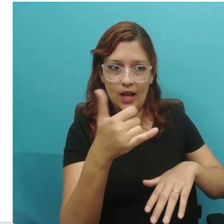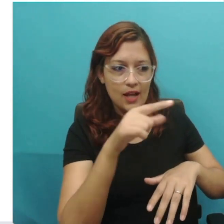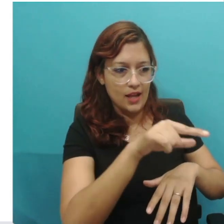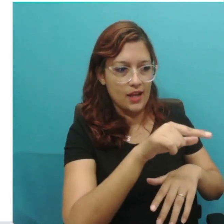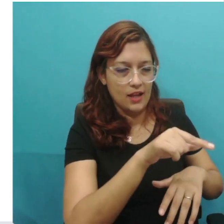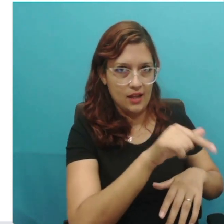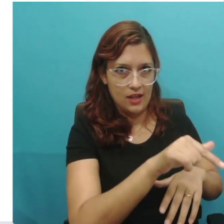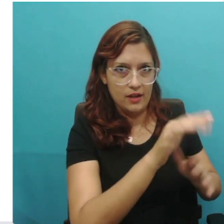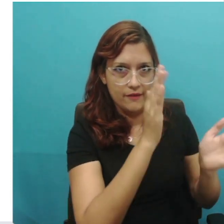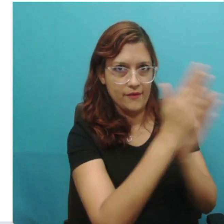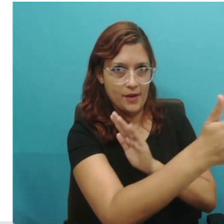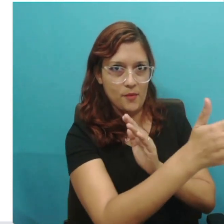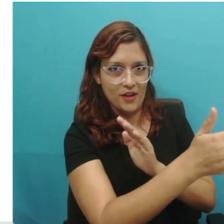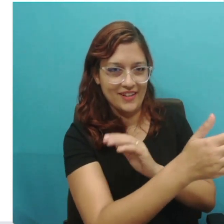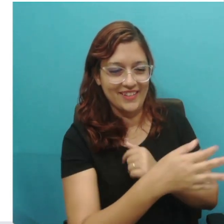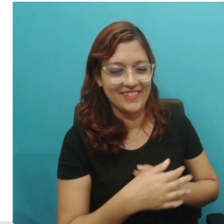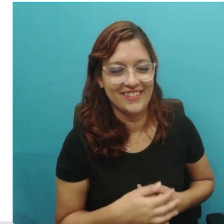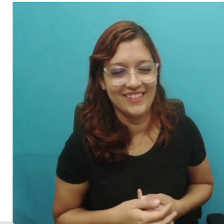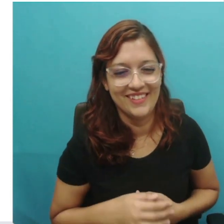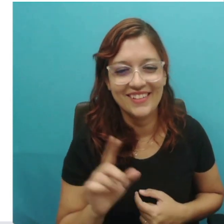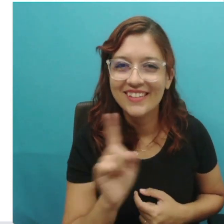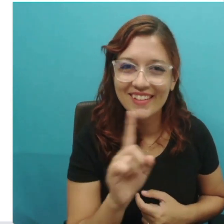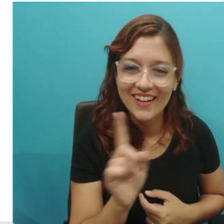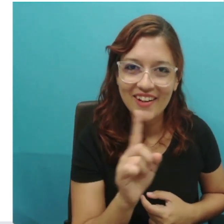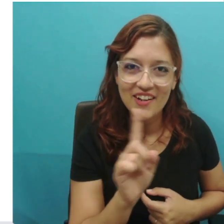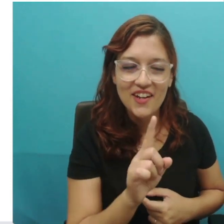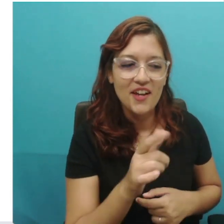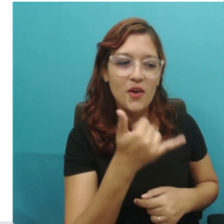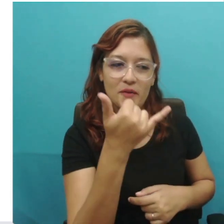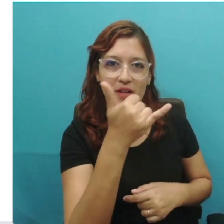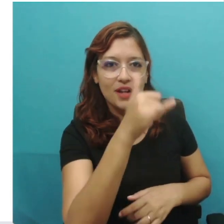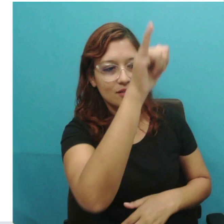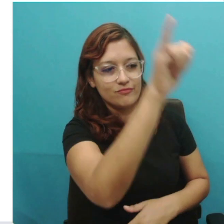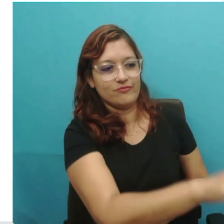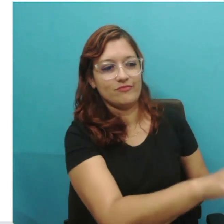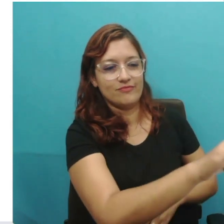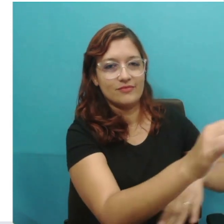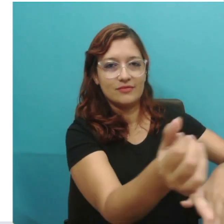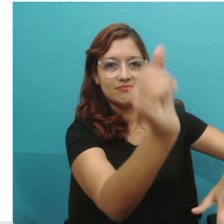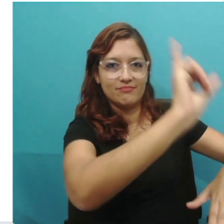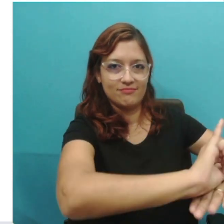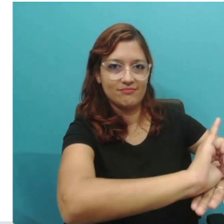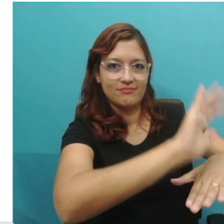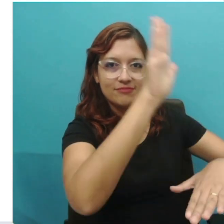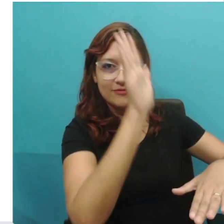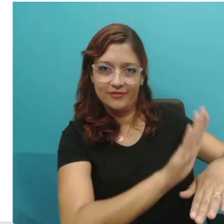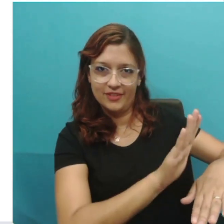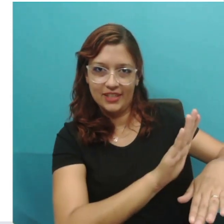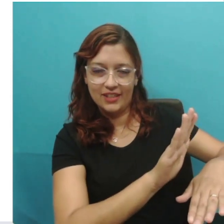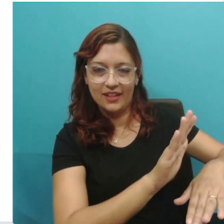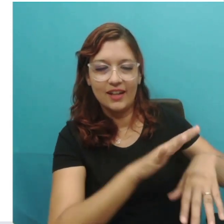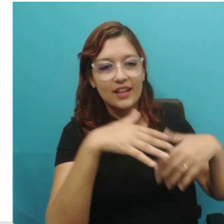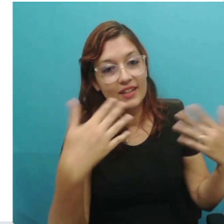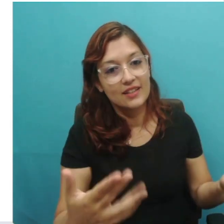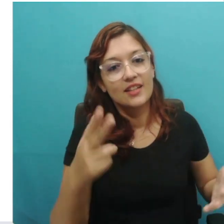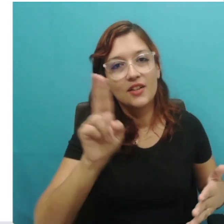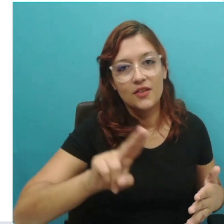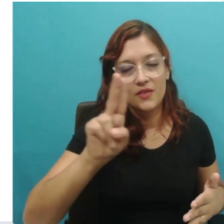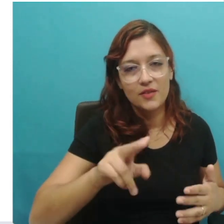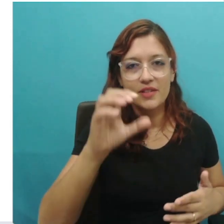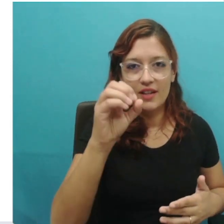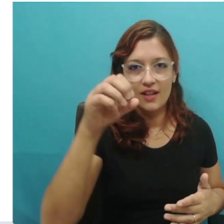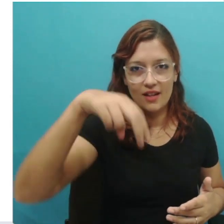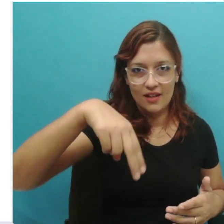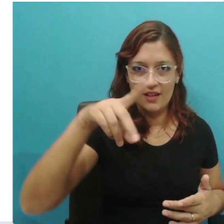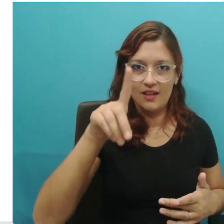Então, o celular, ele vai embora sozinho? Não. Eu deixei ele em algum lugar. Ele fica lá